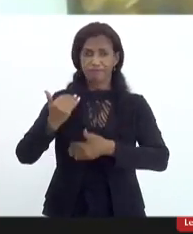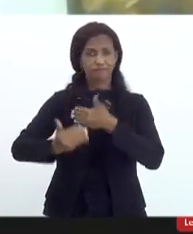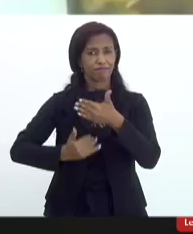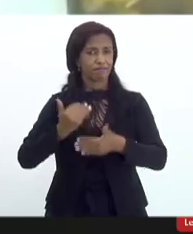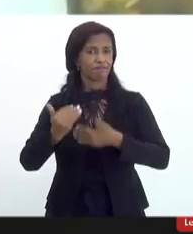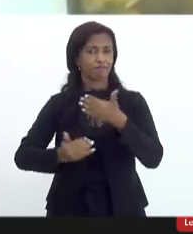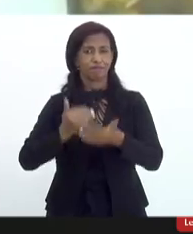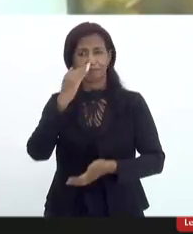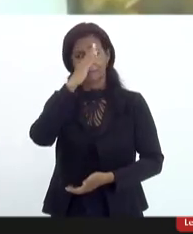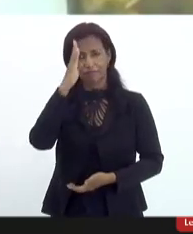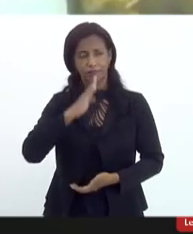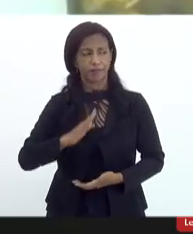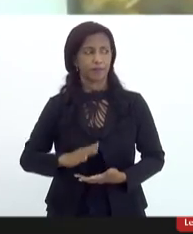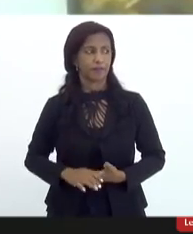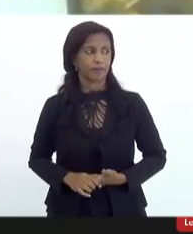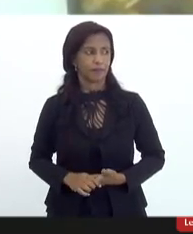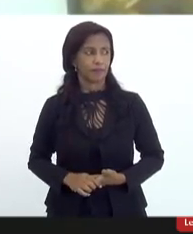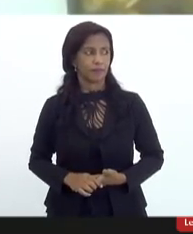no Brasil.